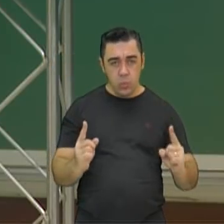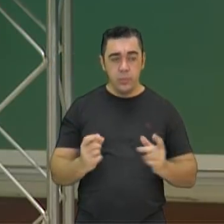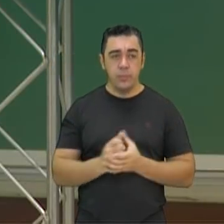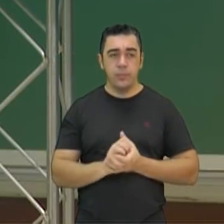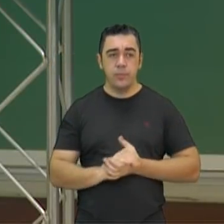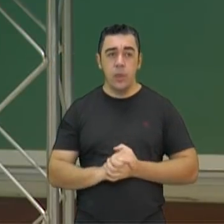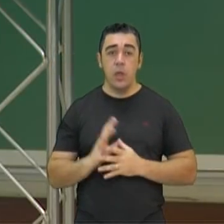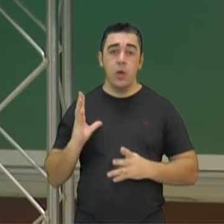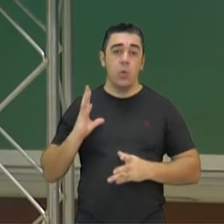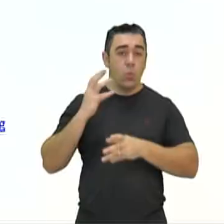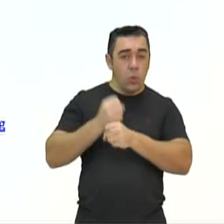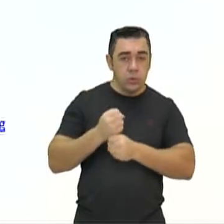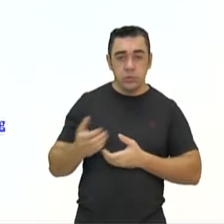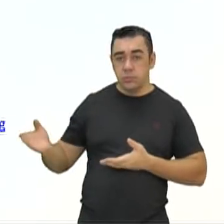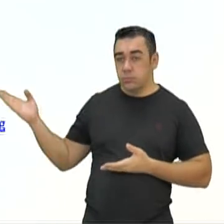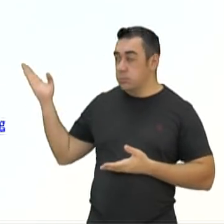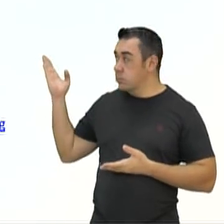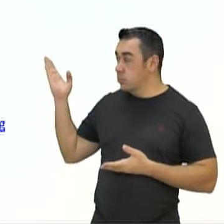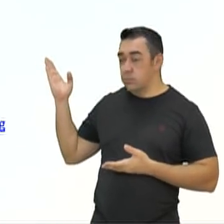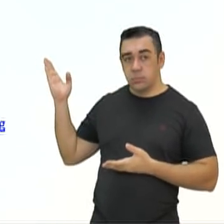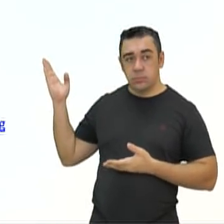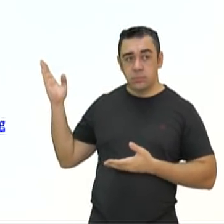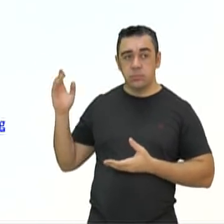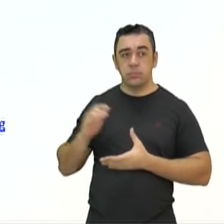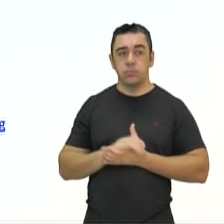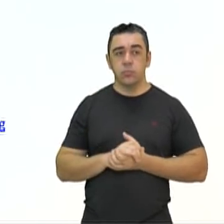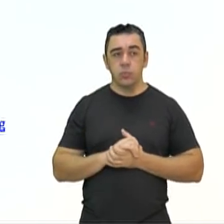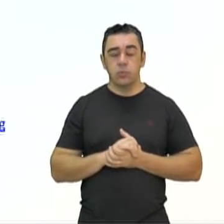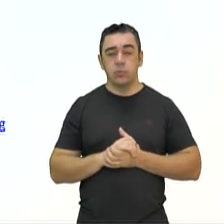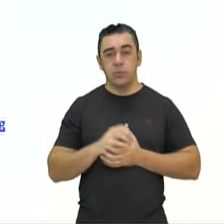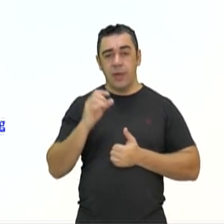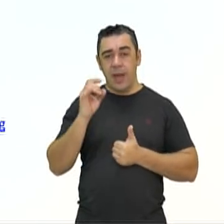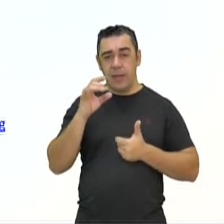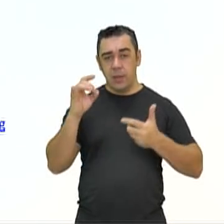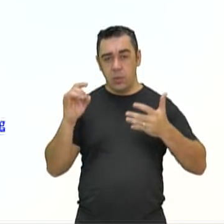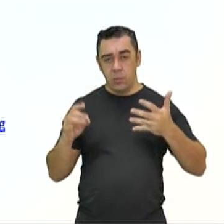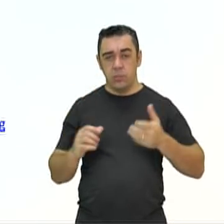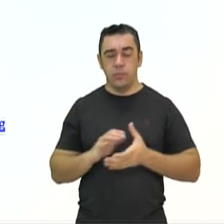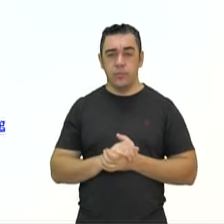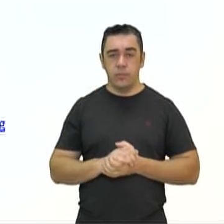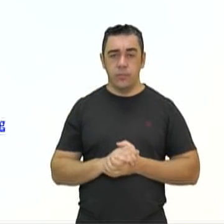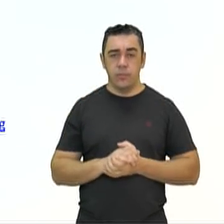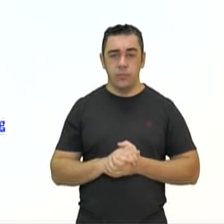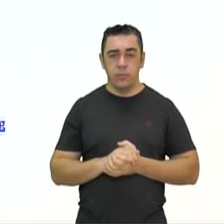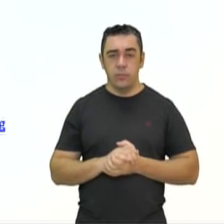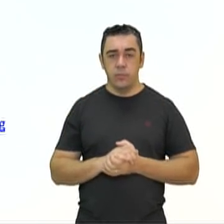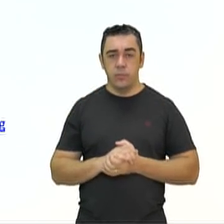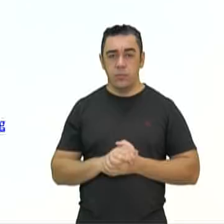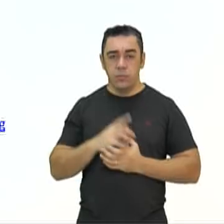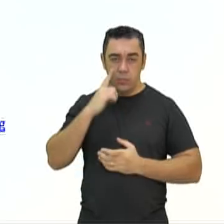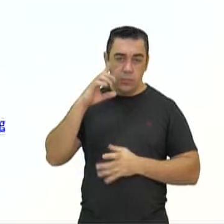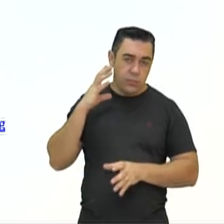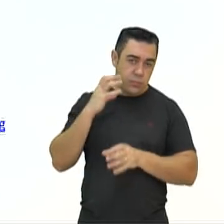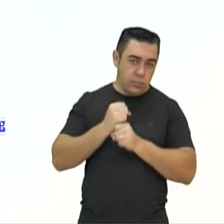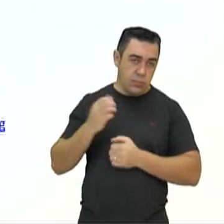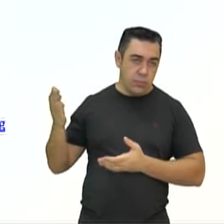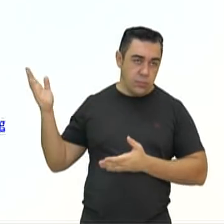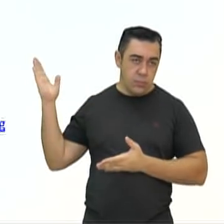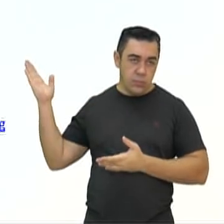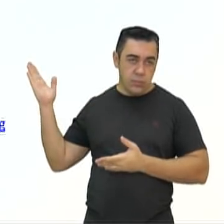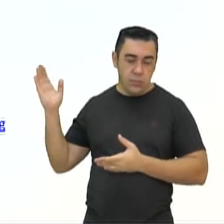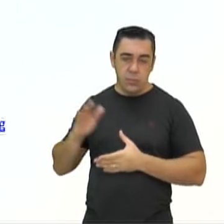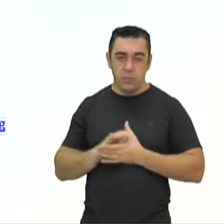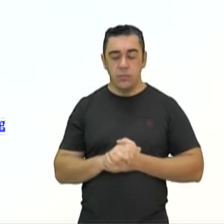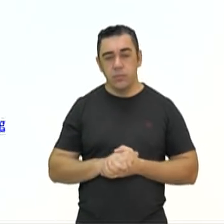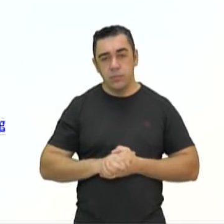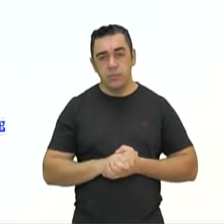Quantidade, né? Um rei, uma rainha, 2 torres, 2 bispos, 2 cavalos e